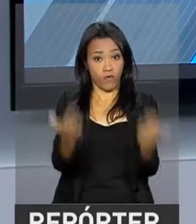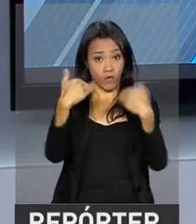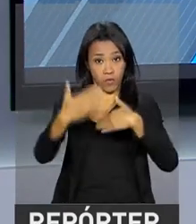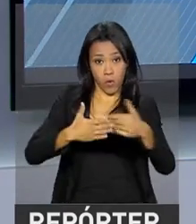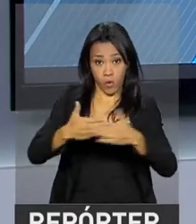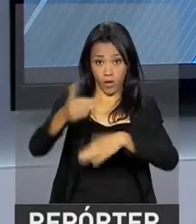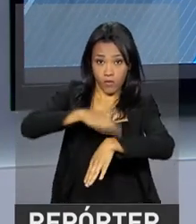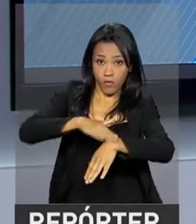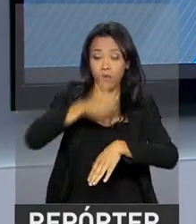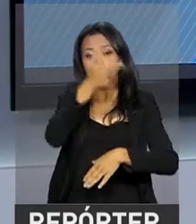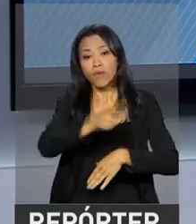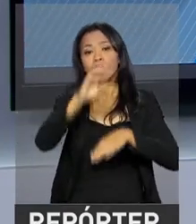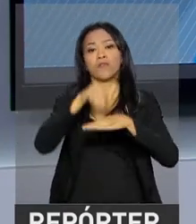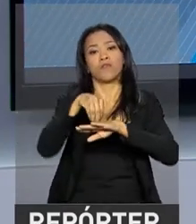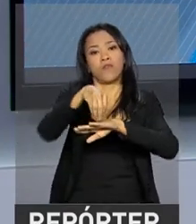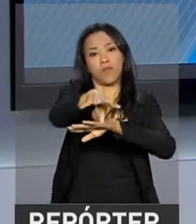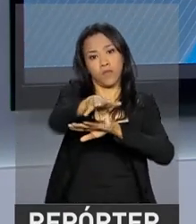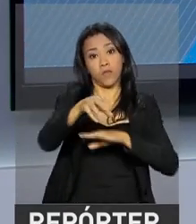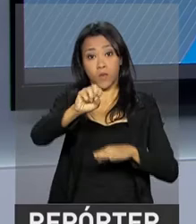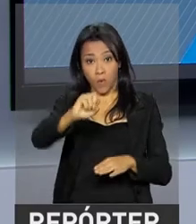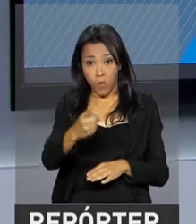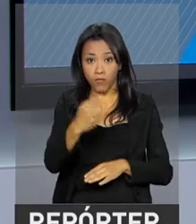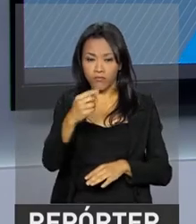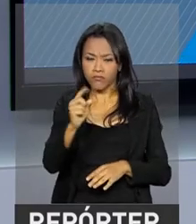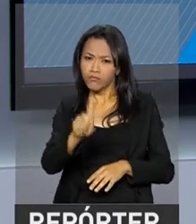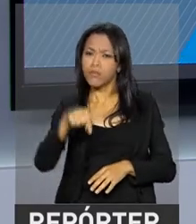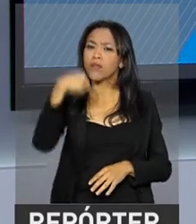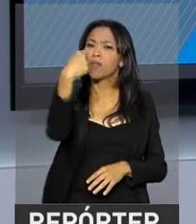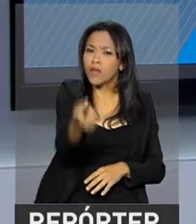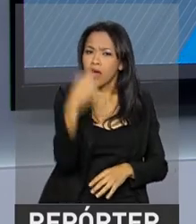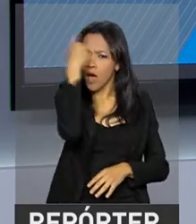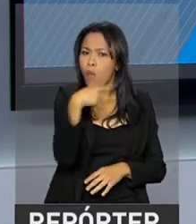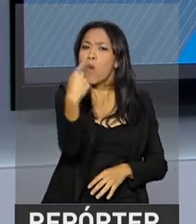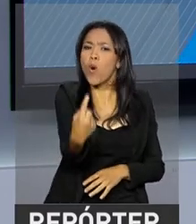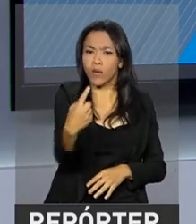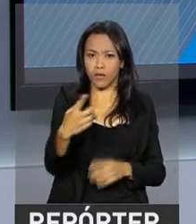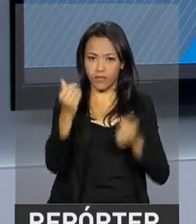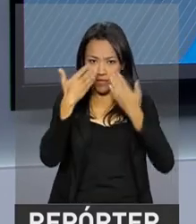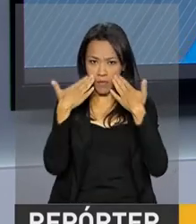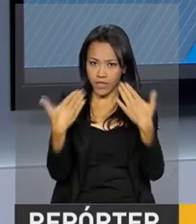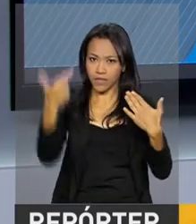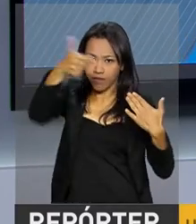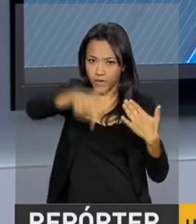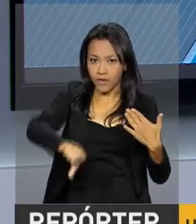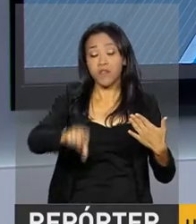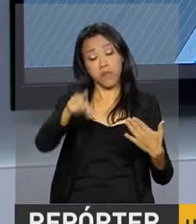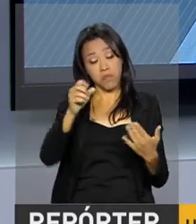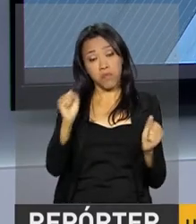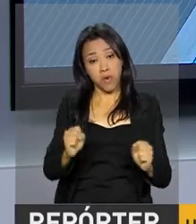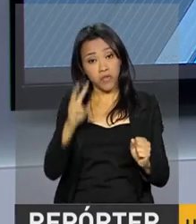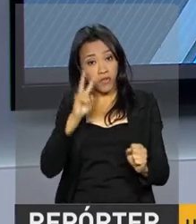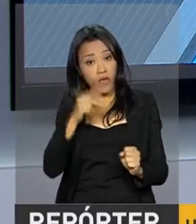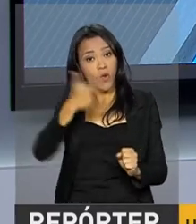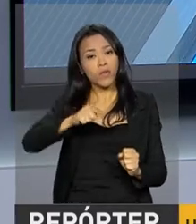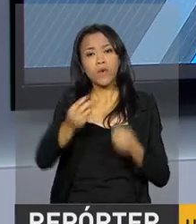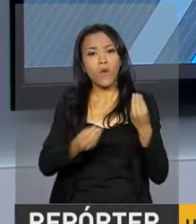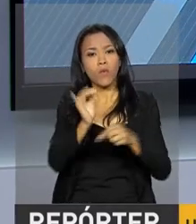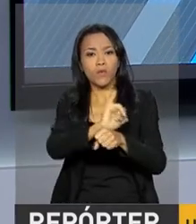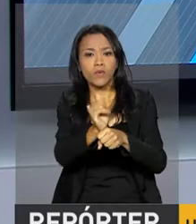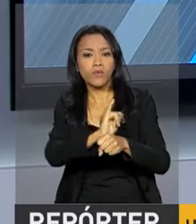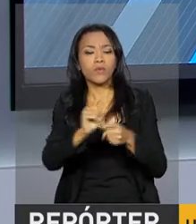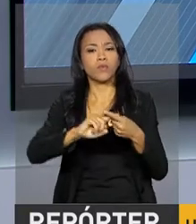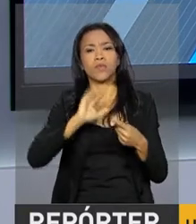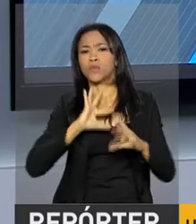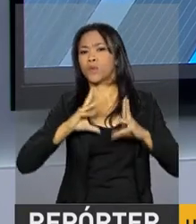momento com outras informações ou em uma hora a nossa próxima edição você pode rever as reportagens do youtube e